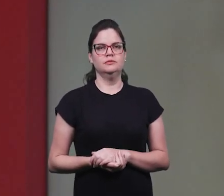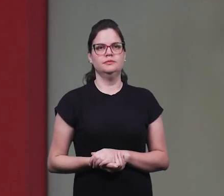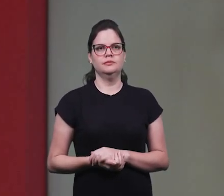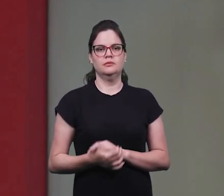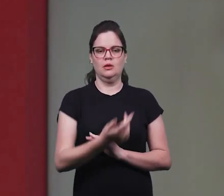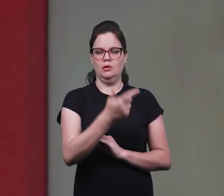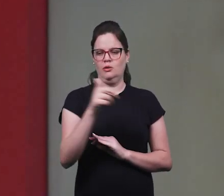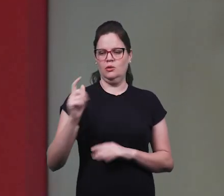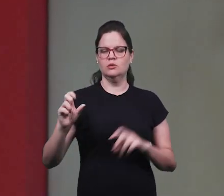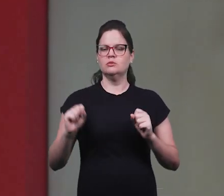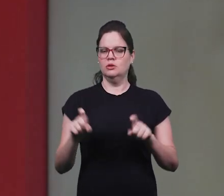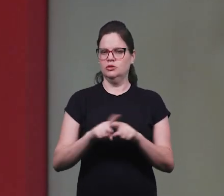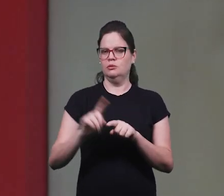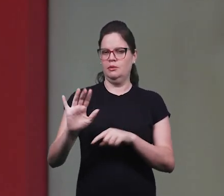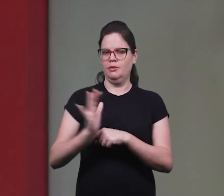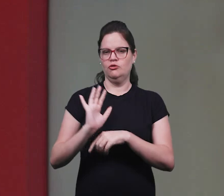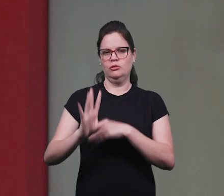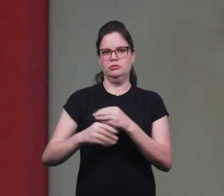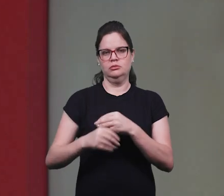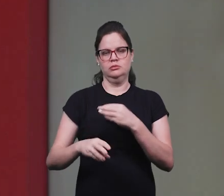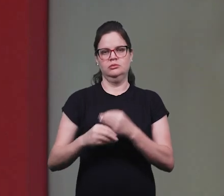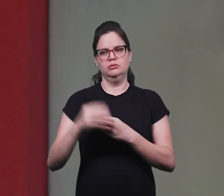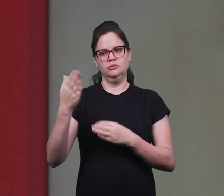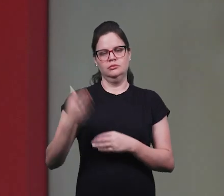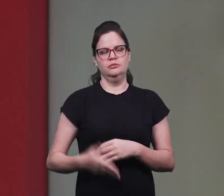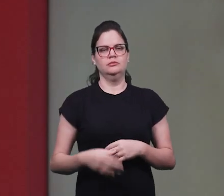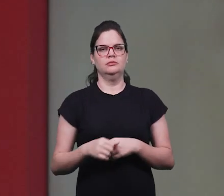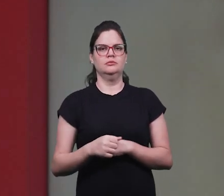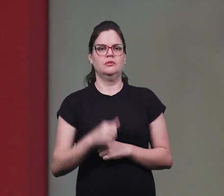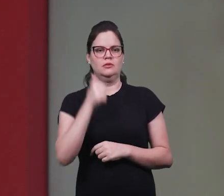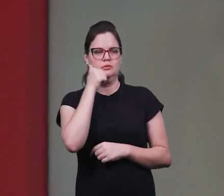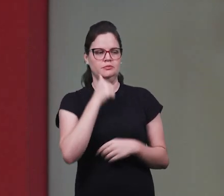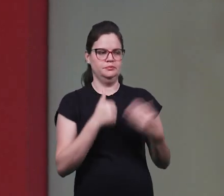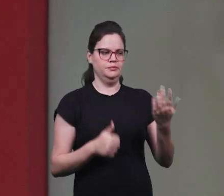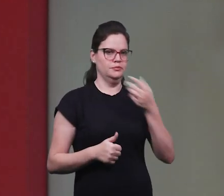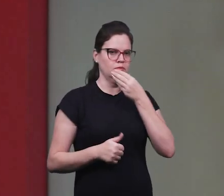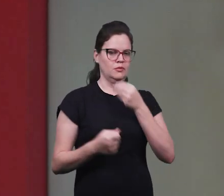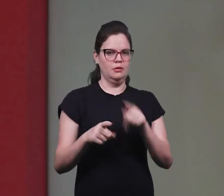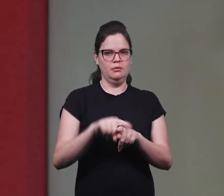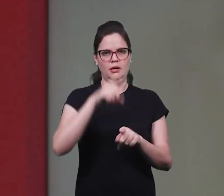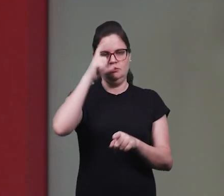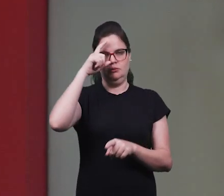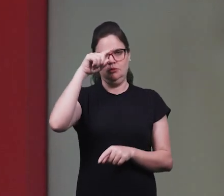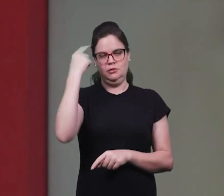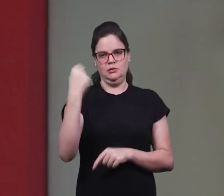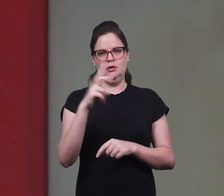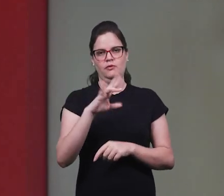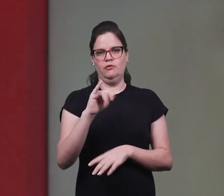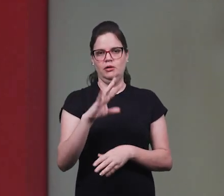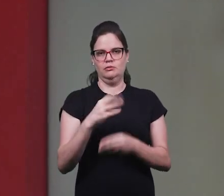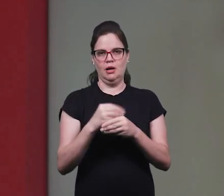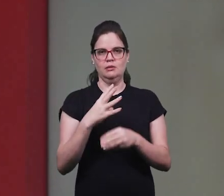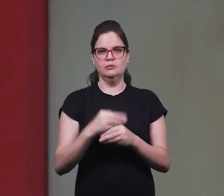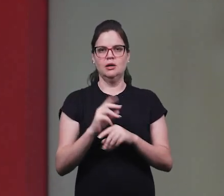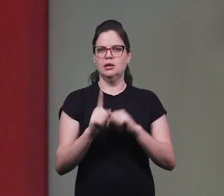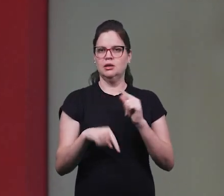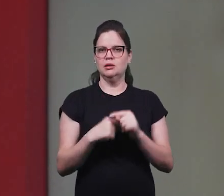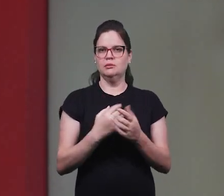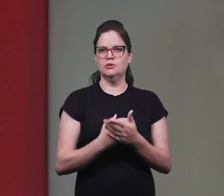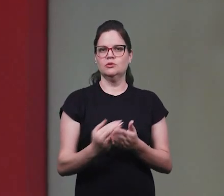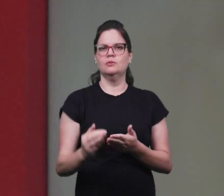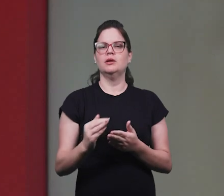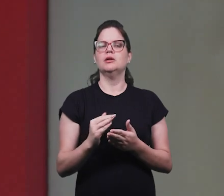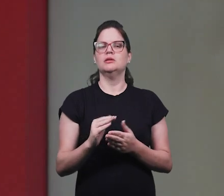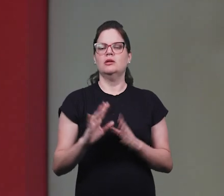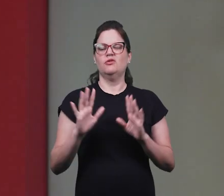companheiros vão comentar, aqui a doutora Jurama, o Albert e Ian vão entrar em detalhes. Depois eu vou entrar em detalhe, mas no final,